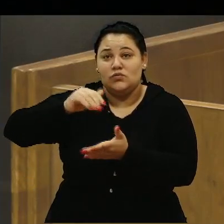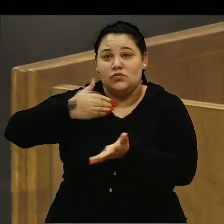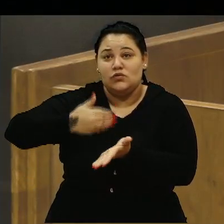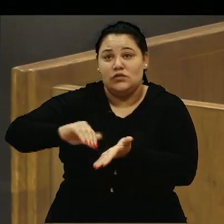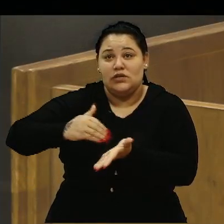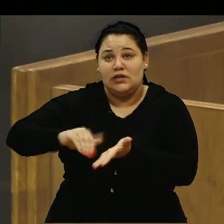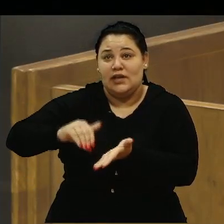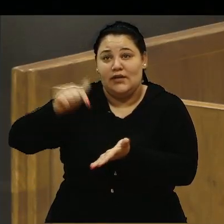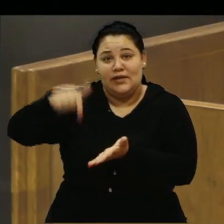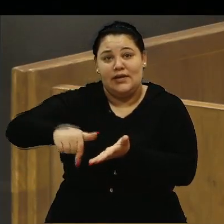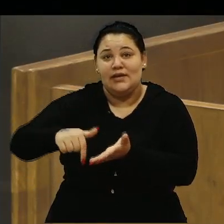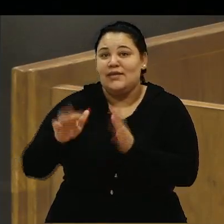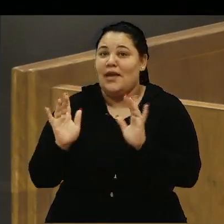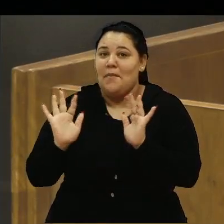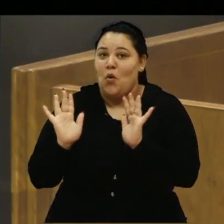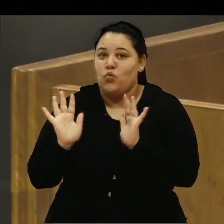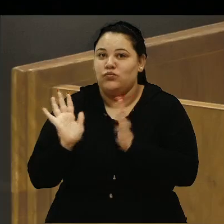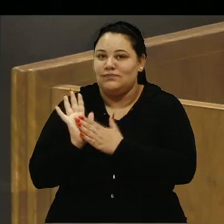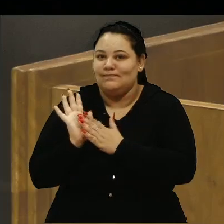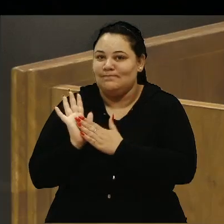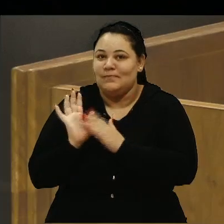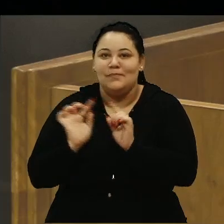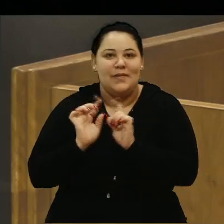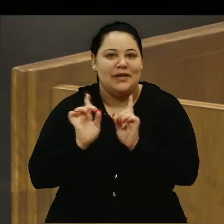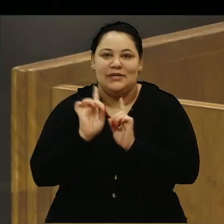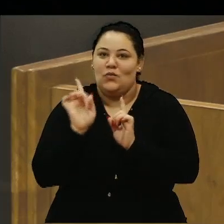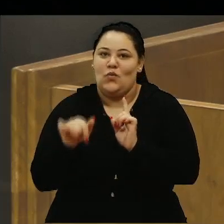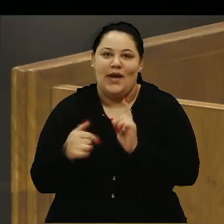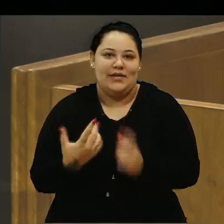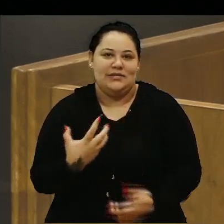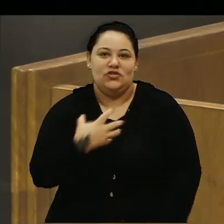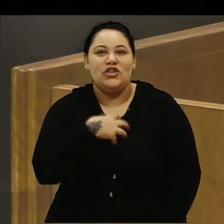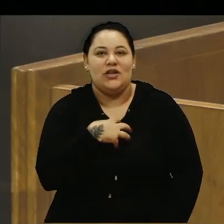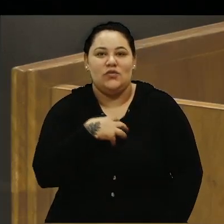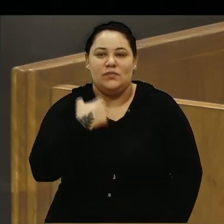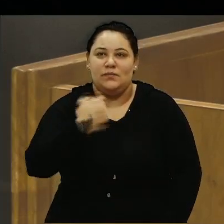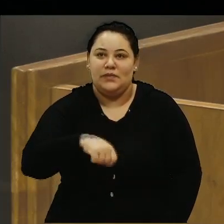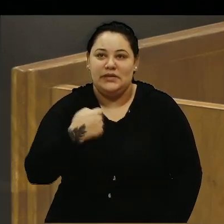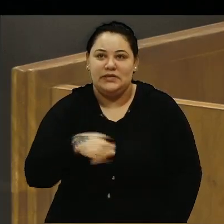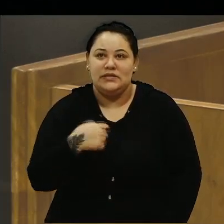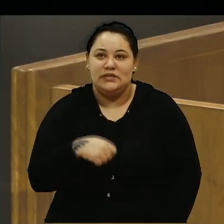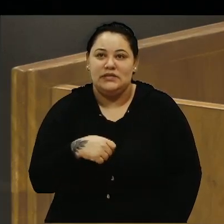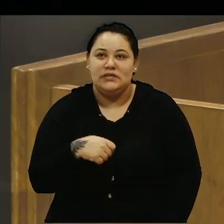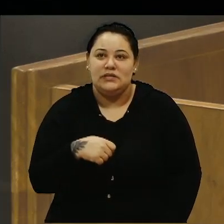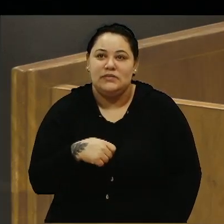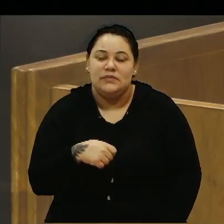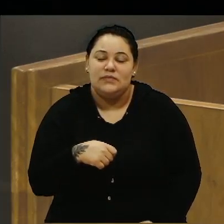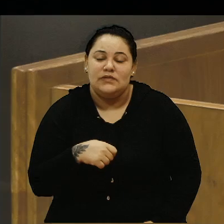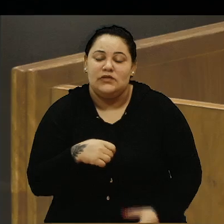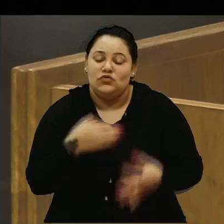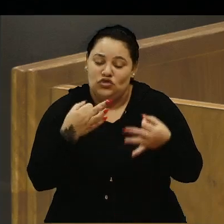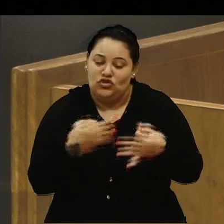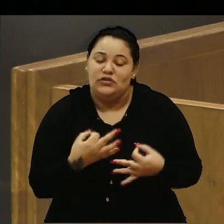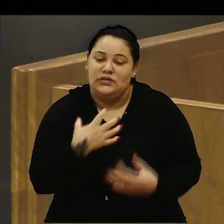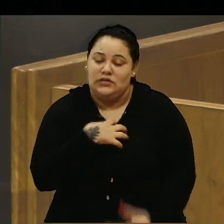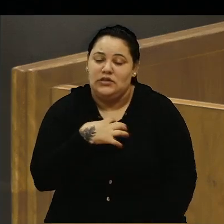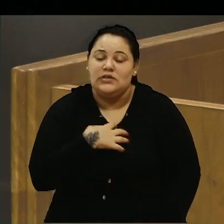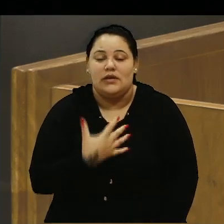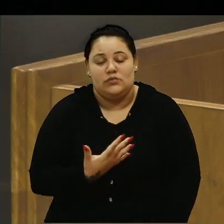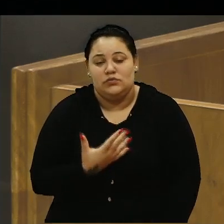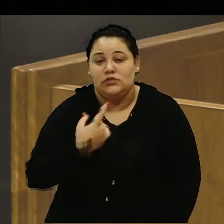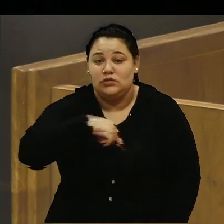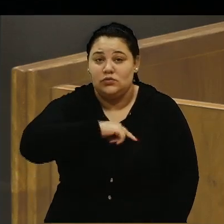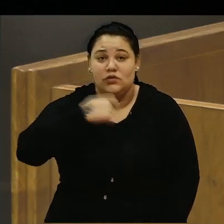na mão, mas não é assim que se faz o procedimento, isso tem que ser pelos órgãos devidos. Então, nós